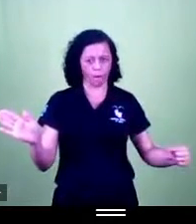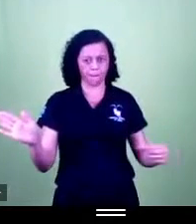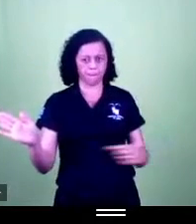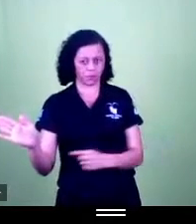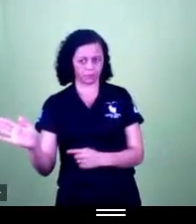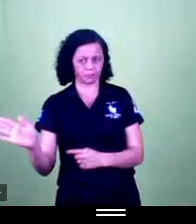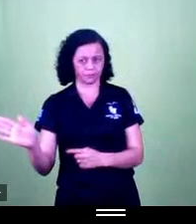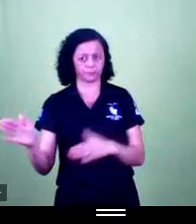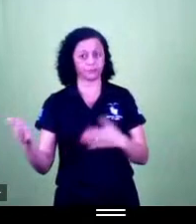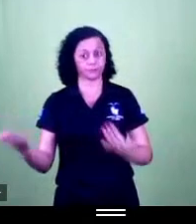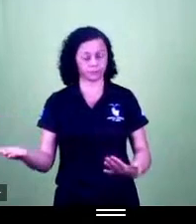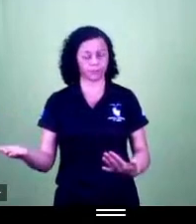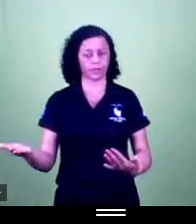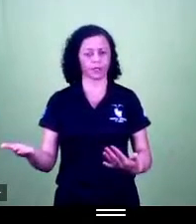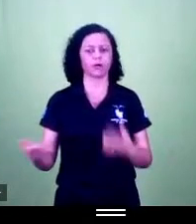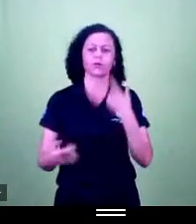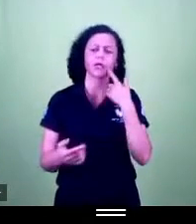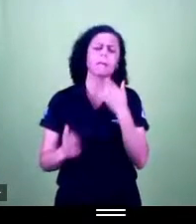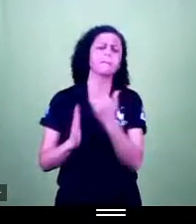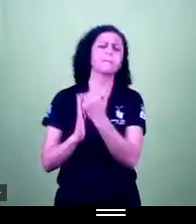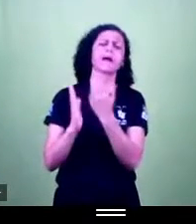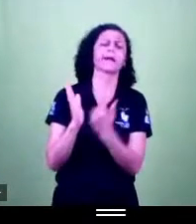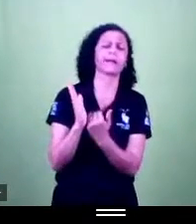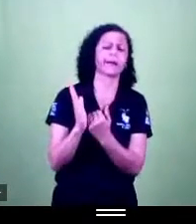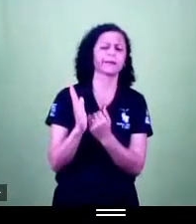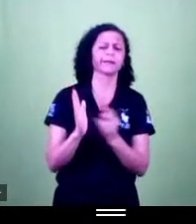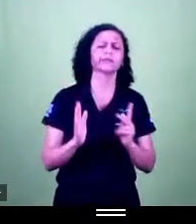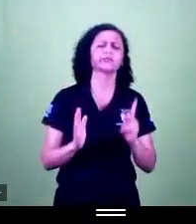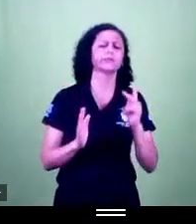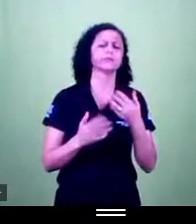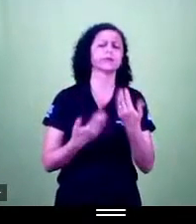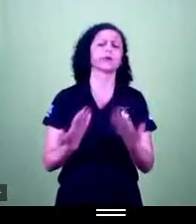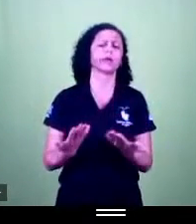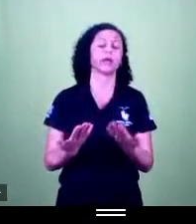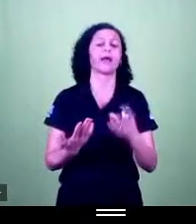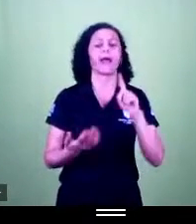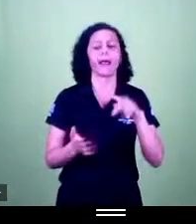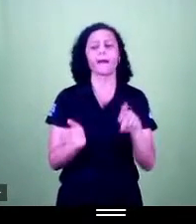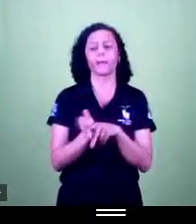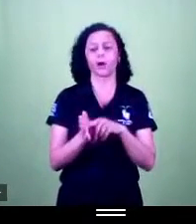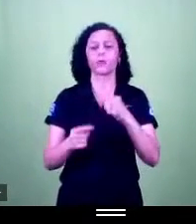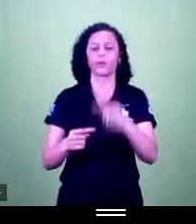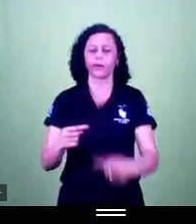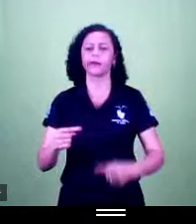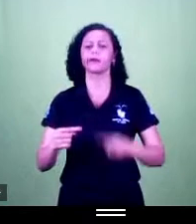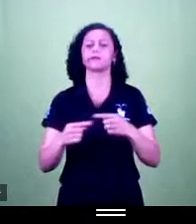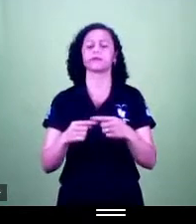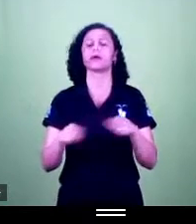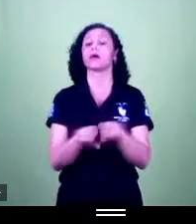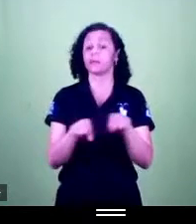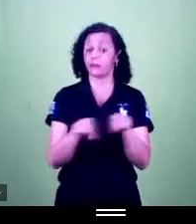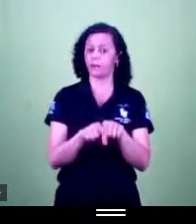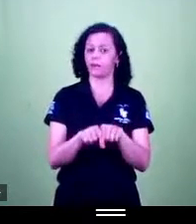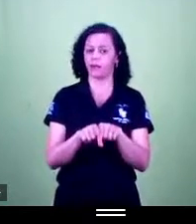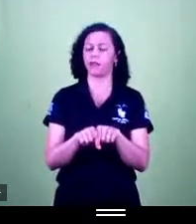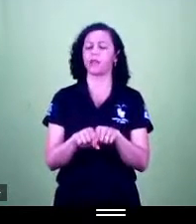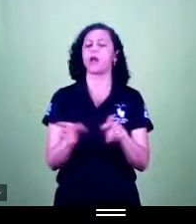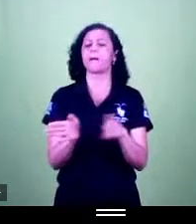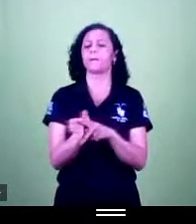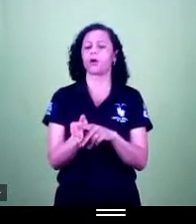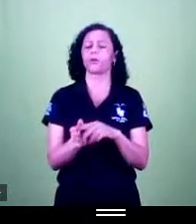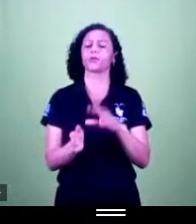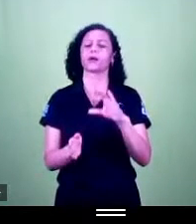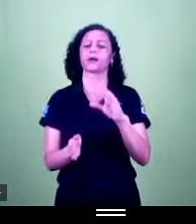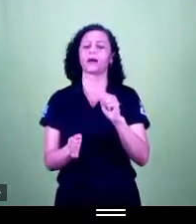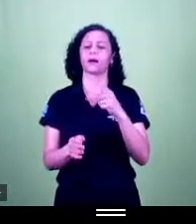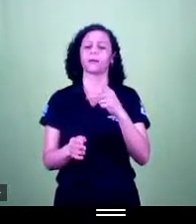por exemplo. Vocês vão ver lá em circuito de corrente alternada que os capacitores também promovem uma queda de tensão. Os indutores também promovem